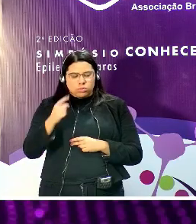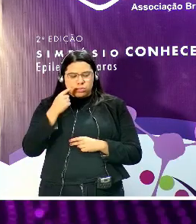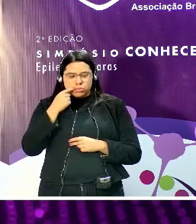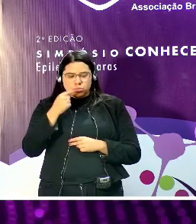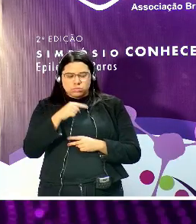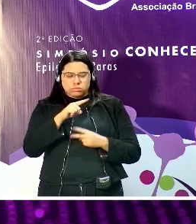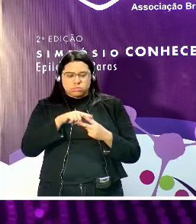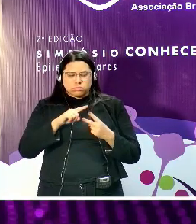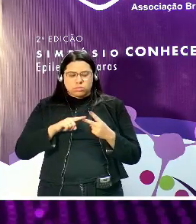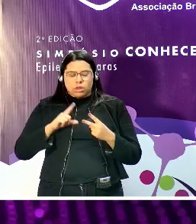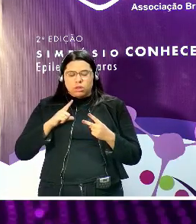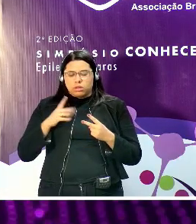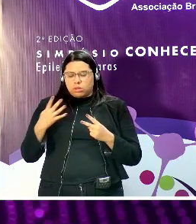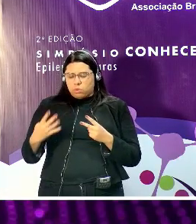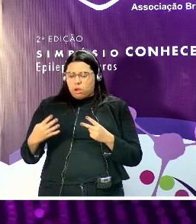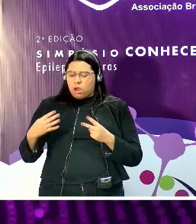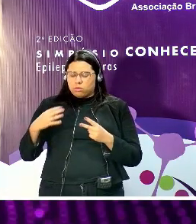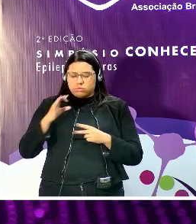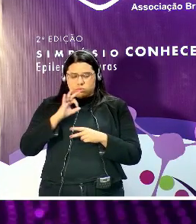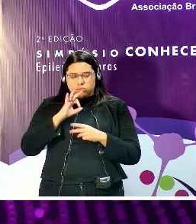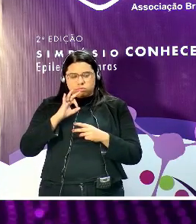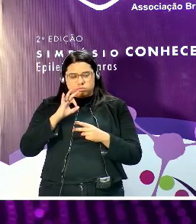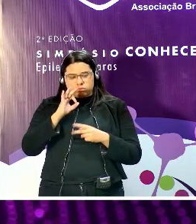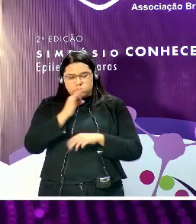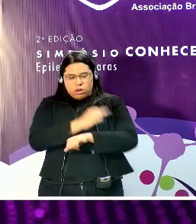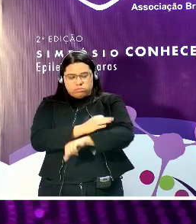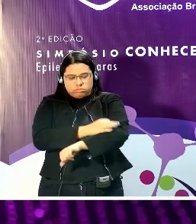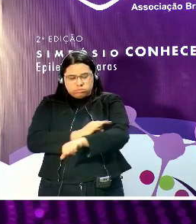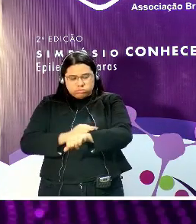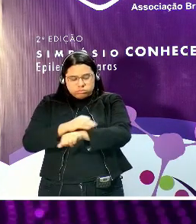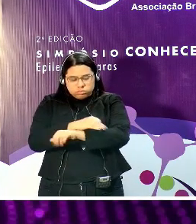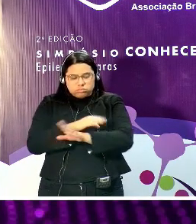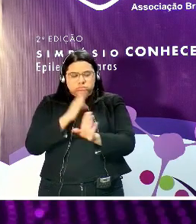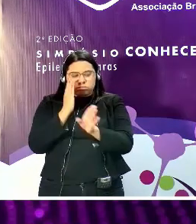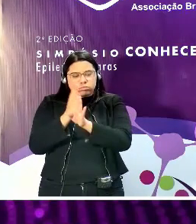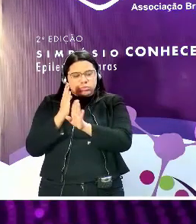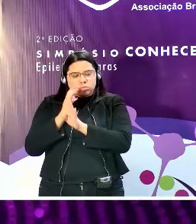Temos 4 moléculas em vários estágios de descoberta.